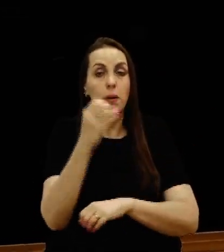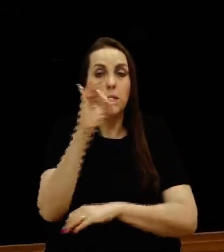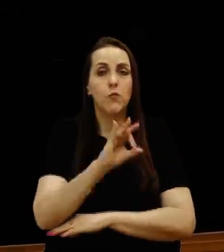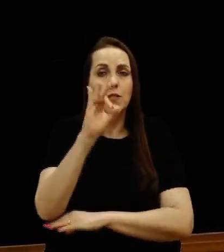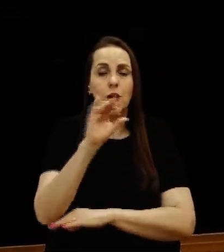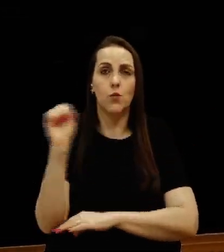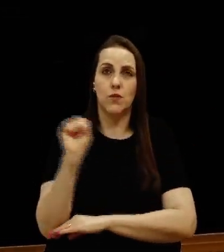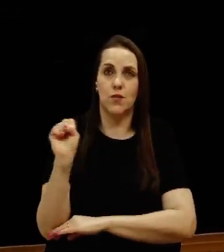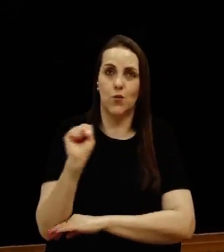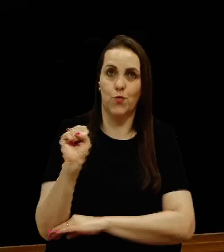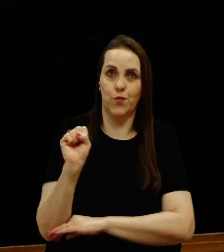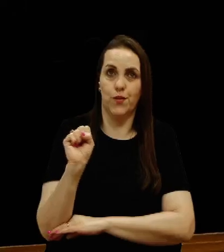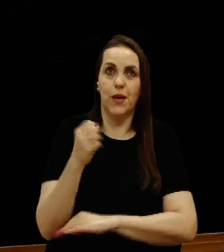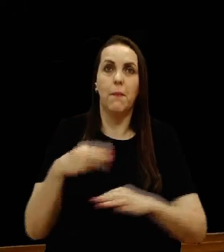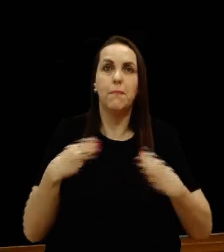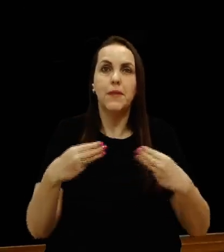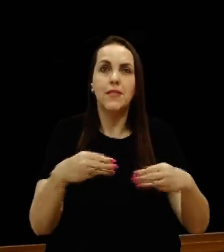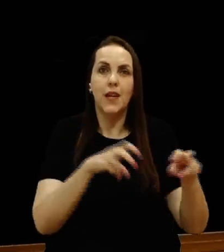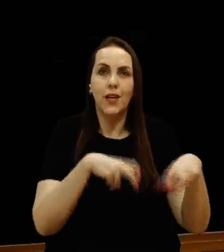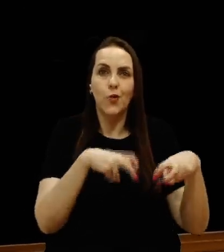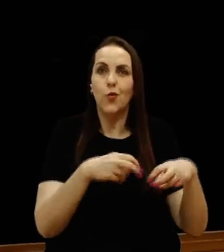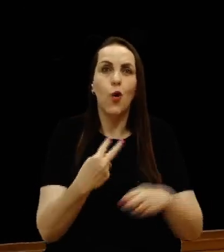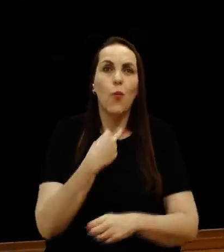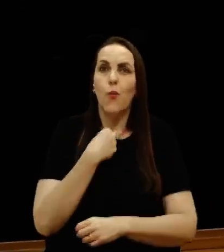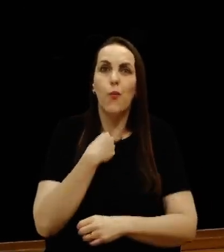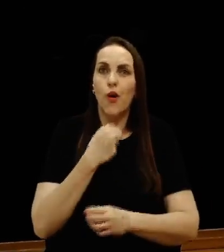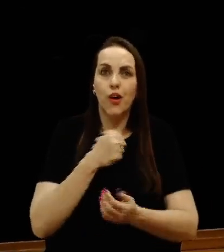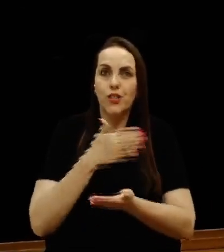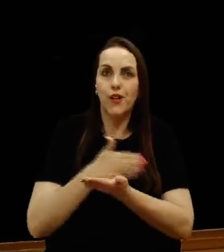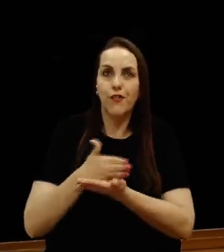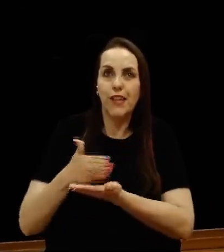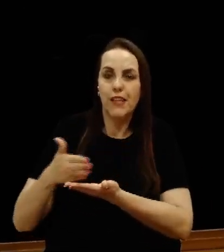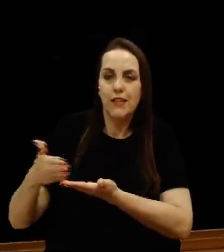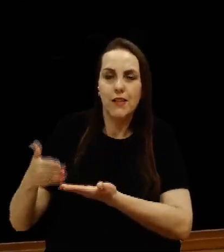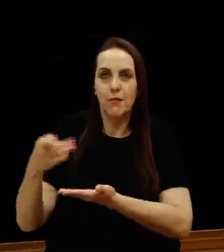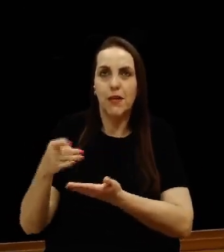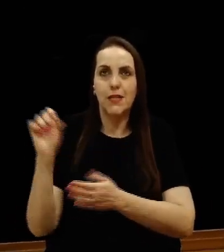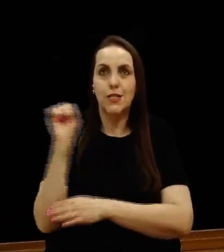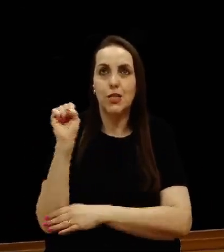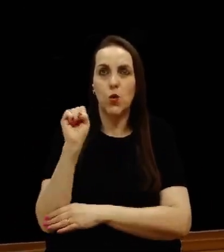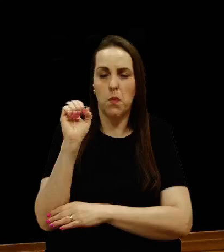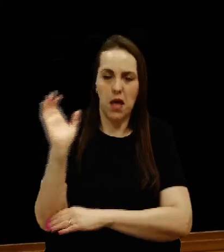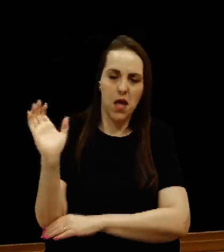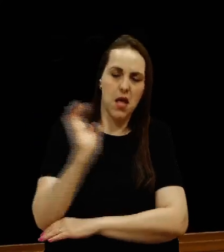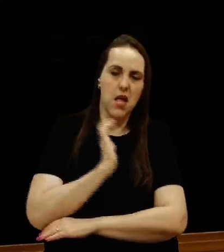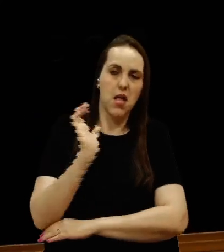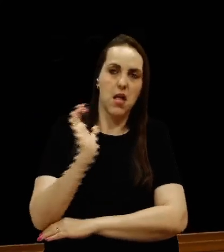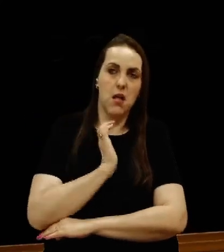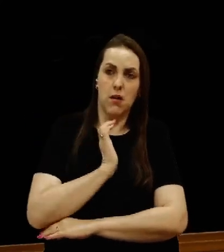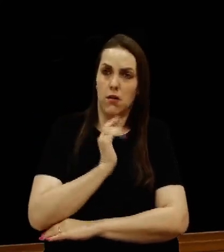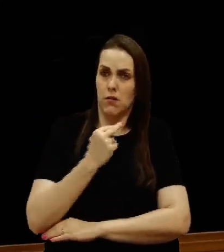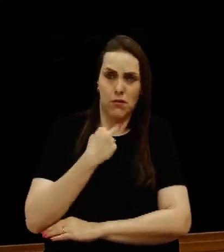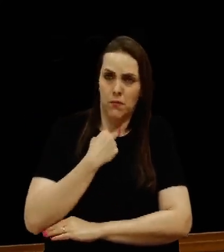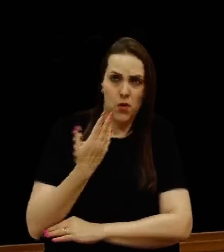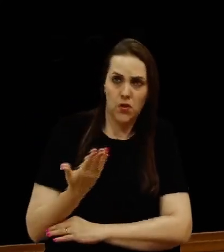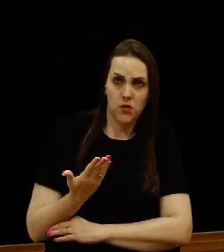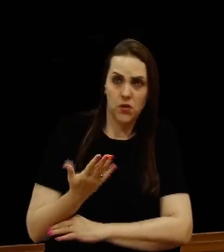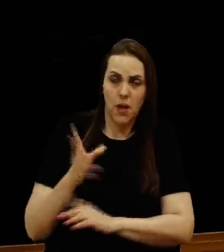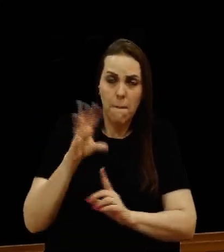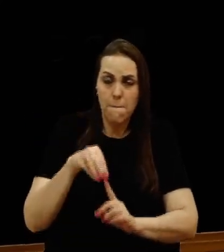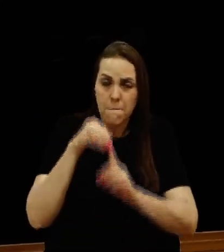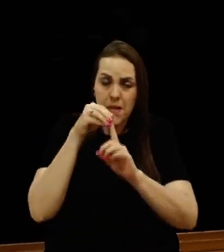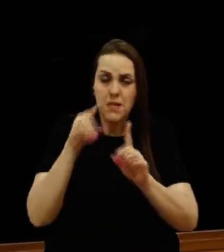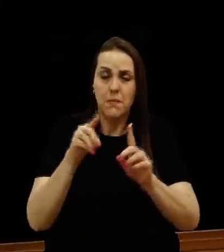o Ministério da Agricultura não pode financiar seguro para os super ricos. Essa é a questão principal, presidente. Então, essa é